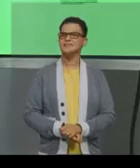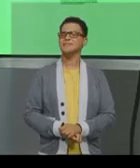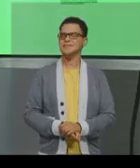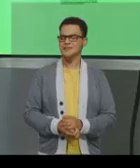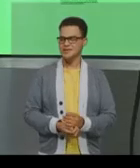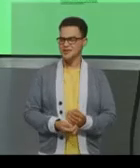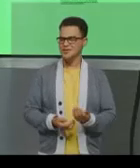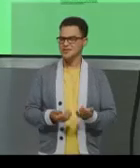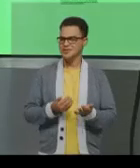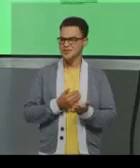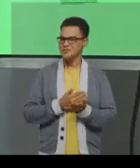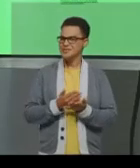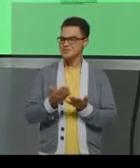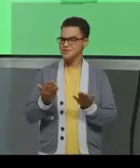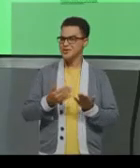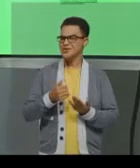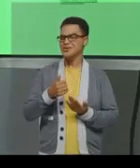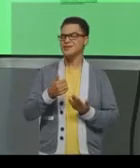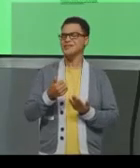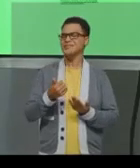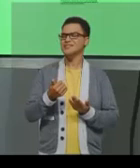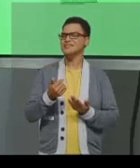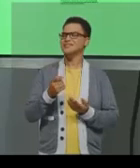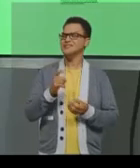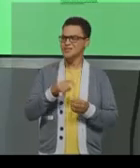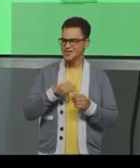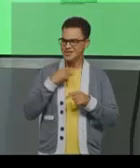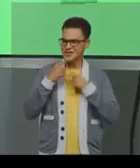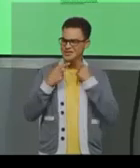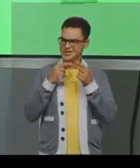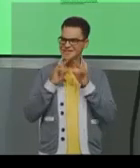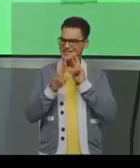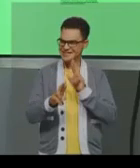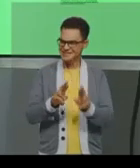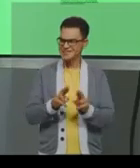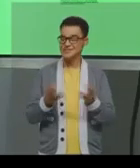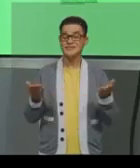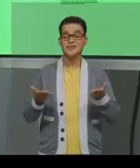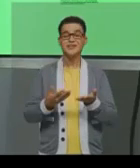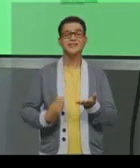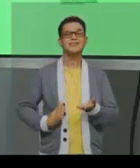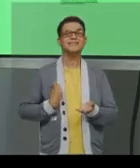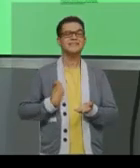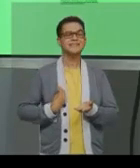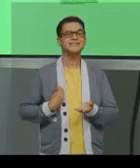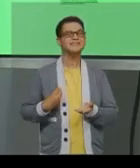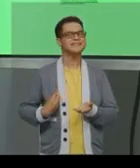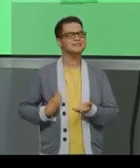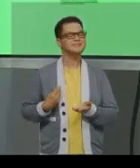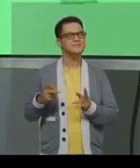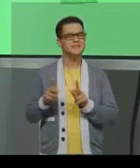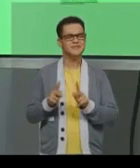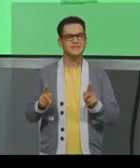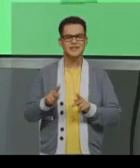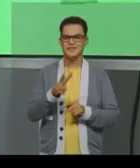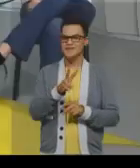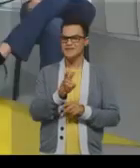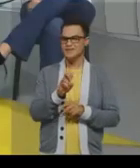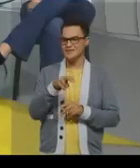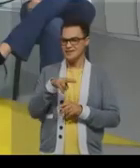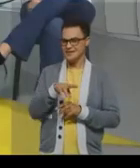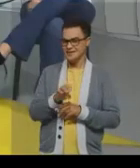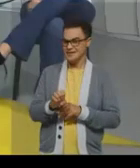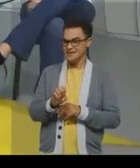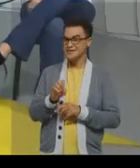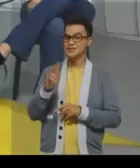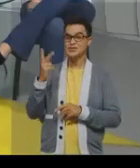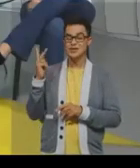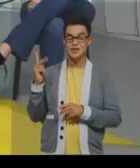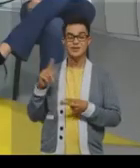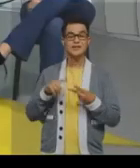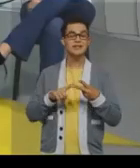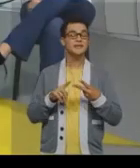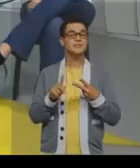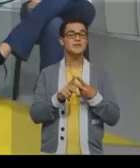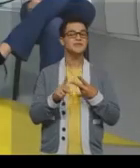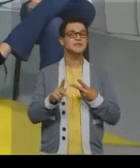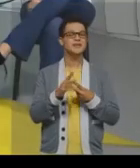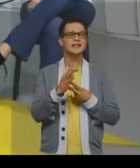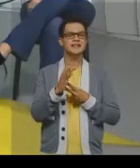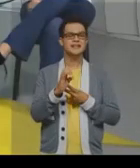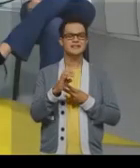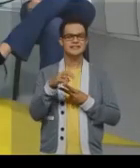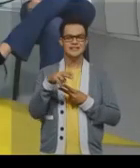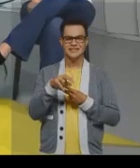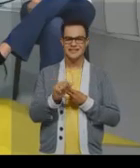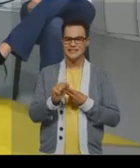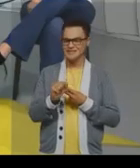Estamos de volta ao nosso Tira Dúvidas, que conta agora com a participação da professora Viviane Soares, de História, e da professora